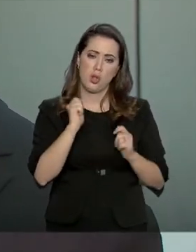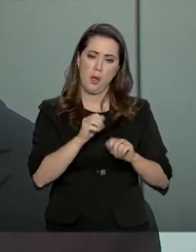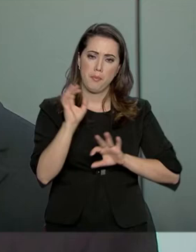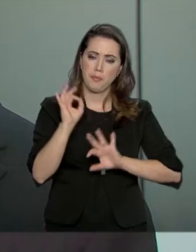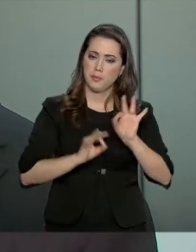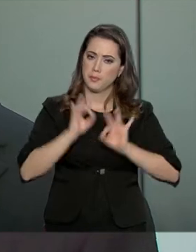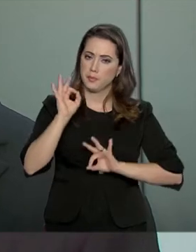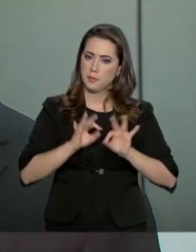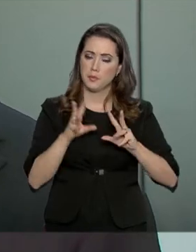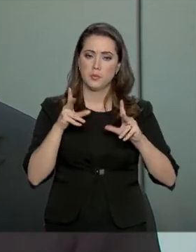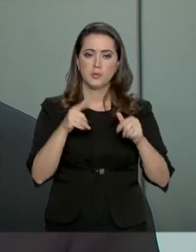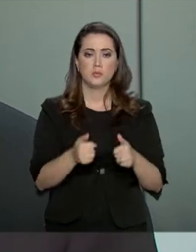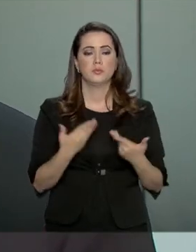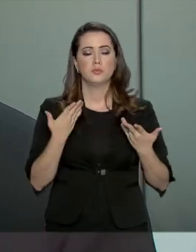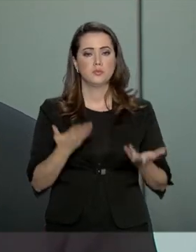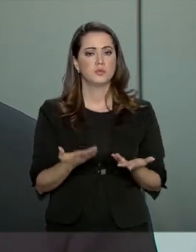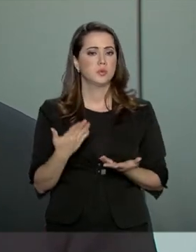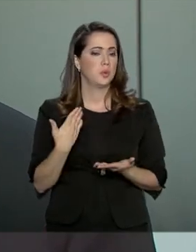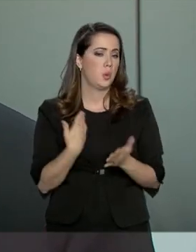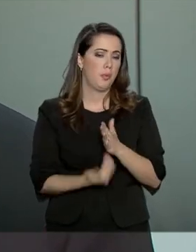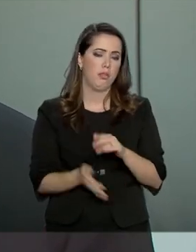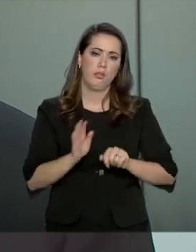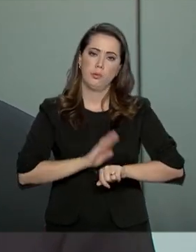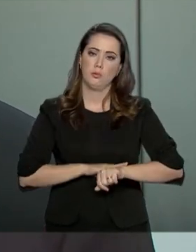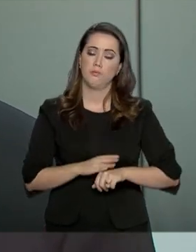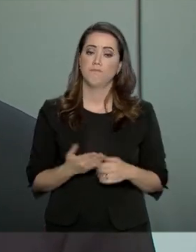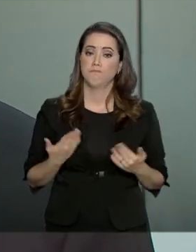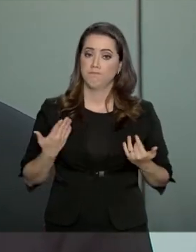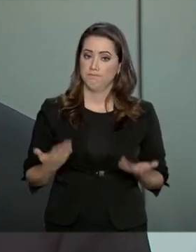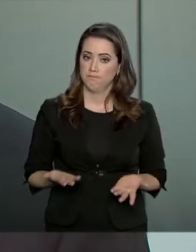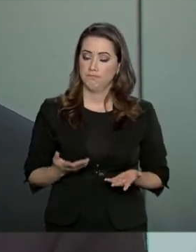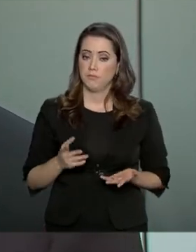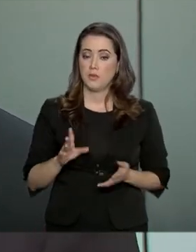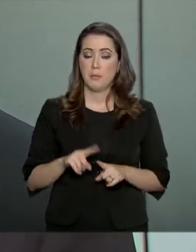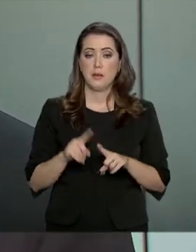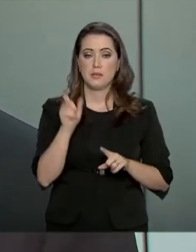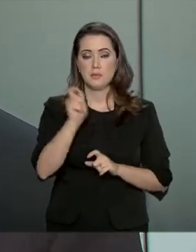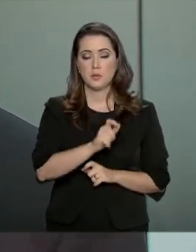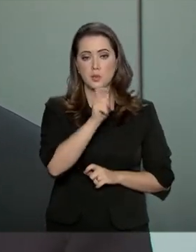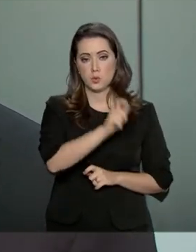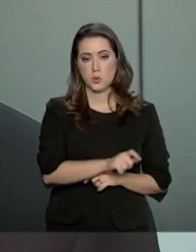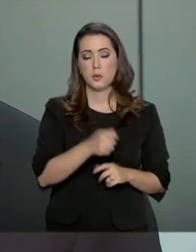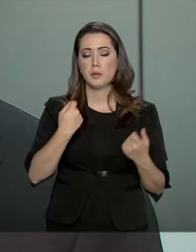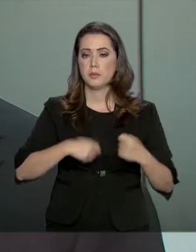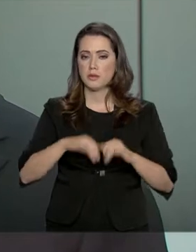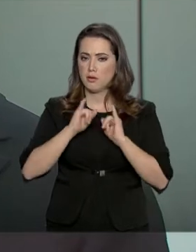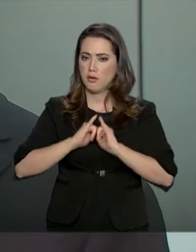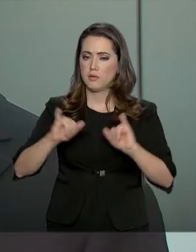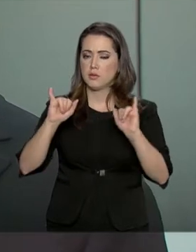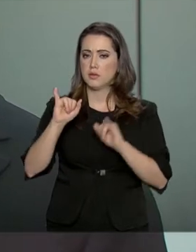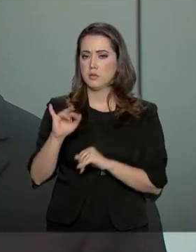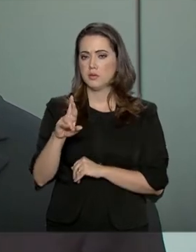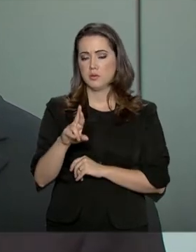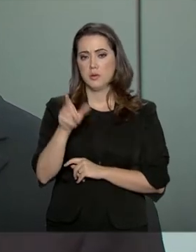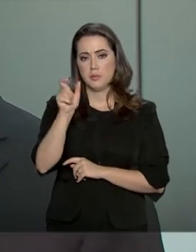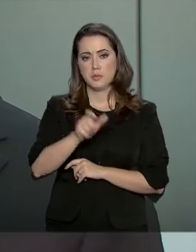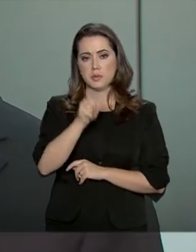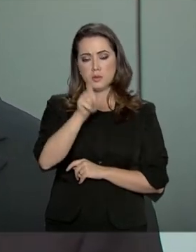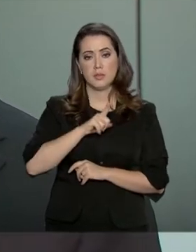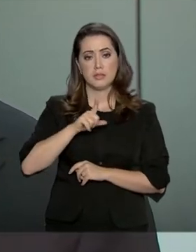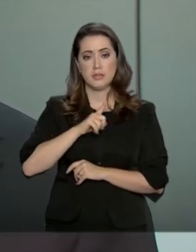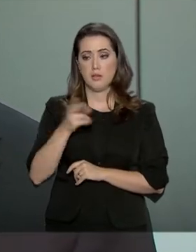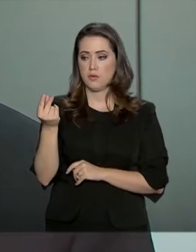preparou a sua declaração e não perdeu tempo é agora quem está obrigado a entregar declaração é quem